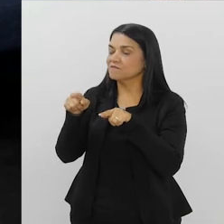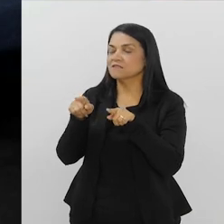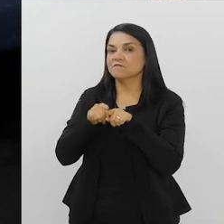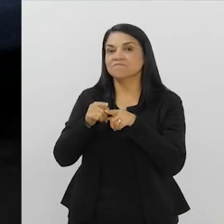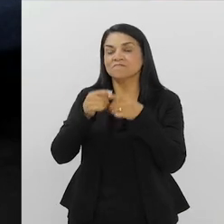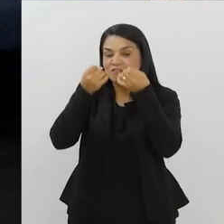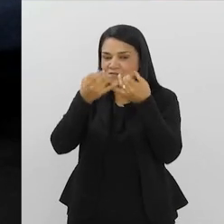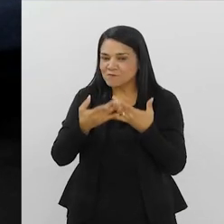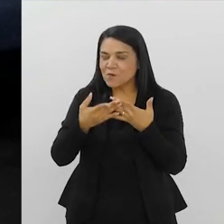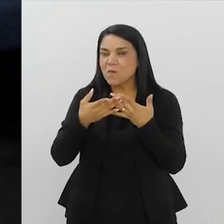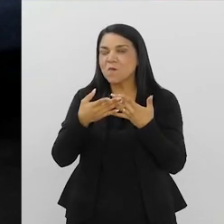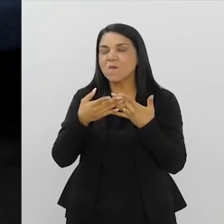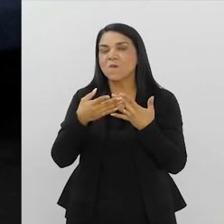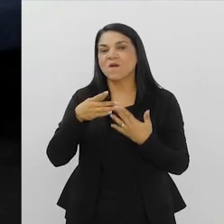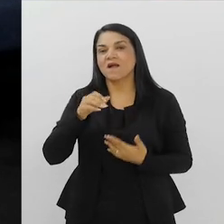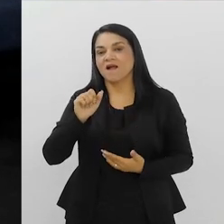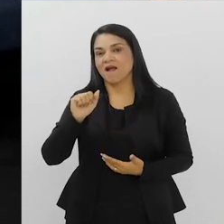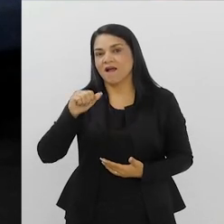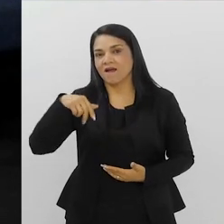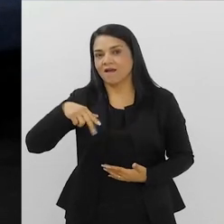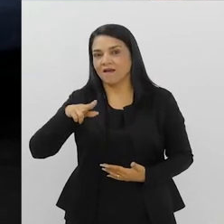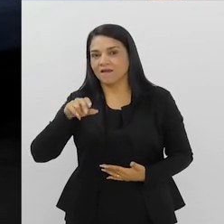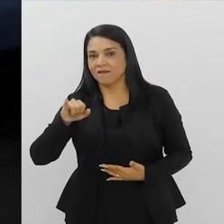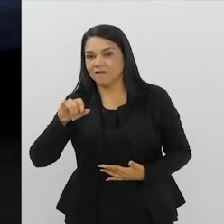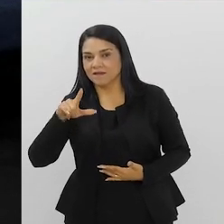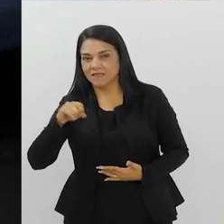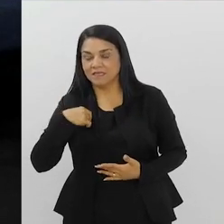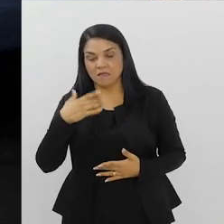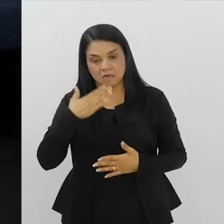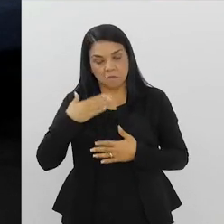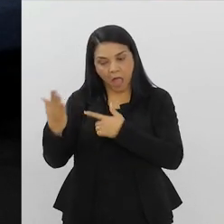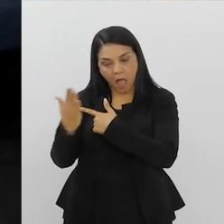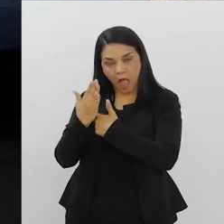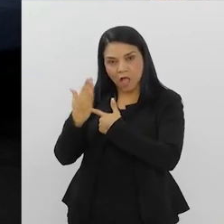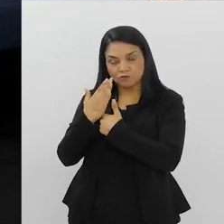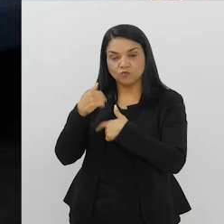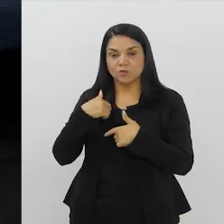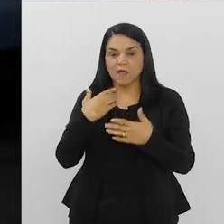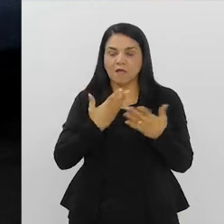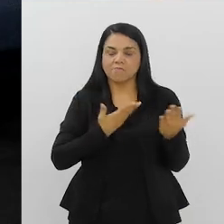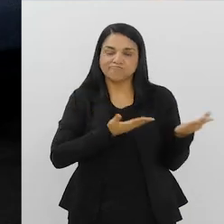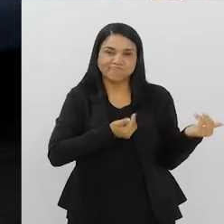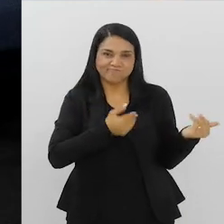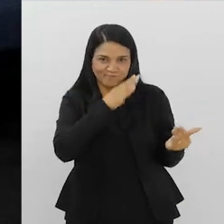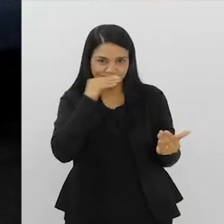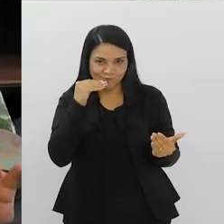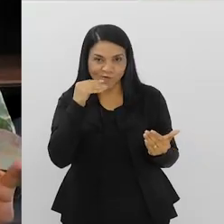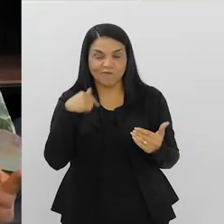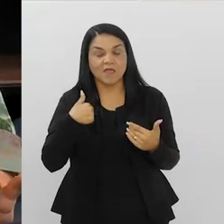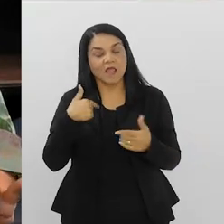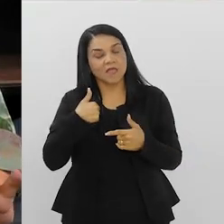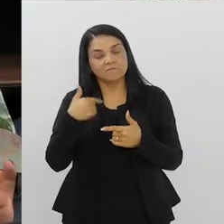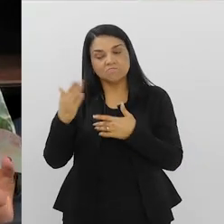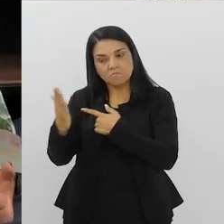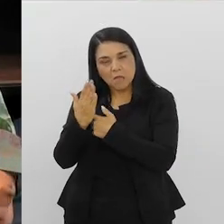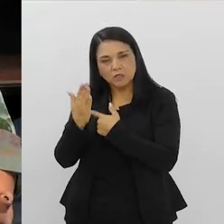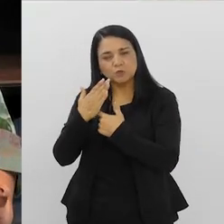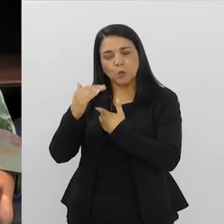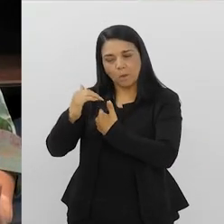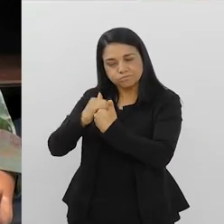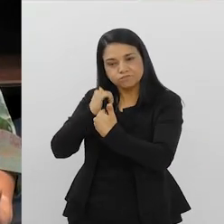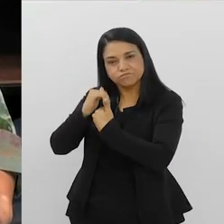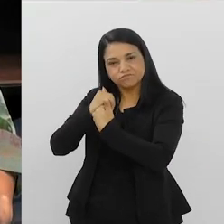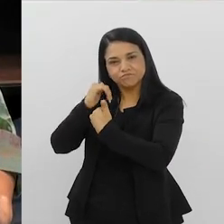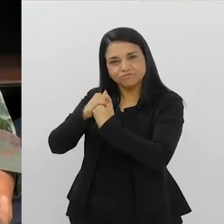lá eh em respeito ao Aquiline legal Tá bom então vamos falar sobre a Igreja de Jesus Cristo do